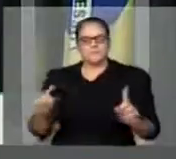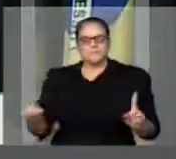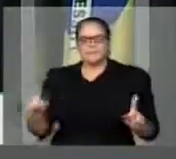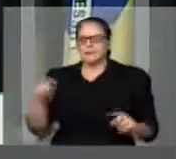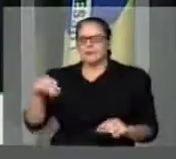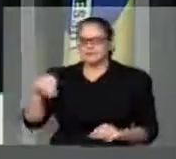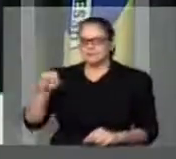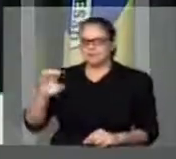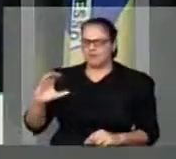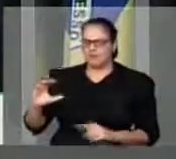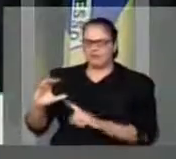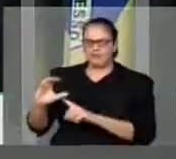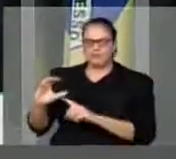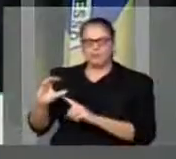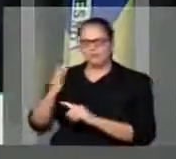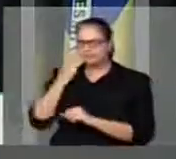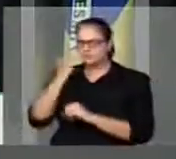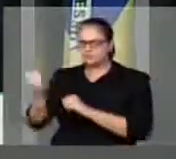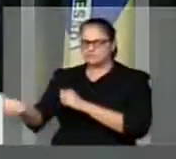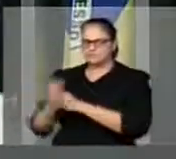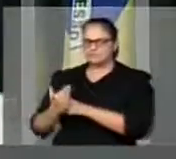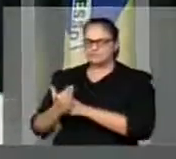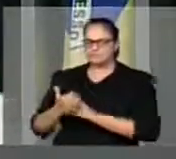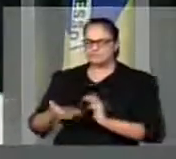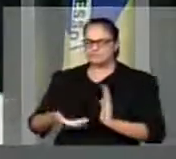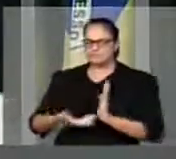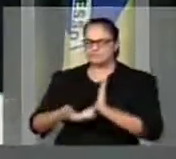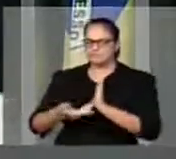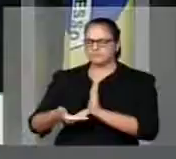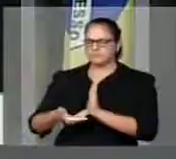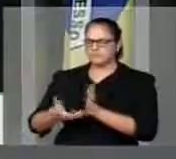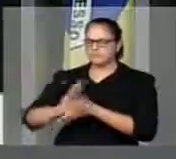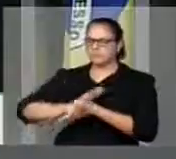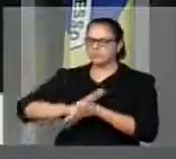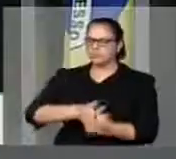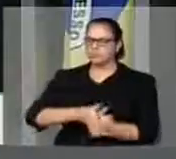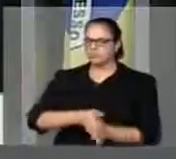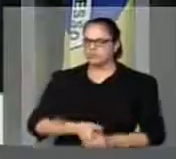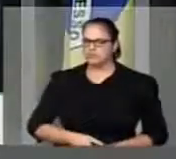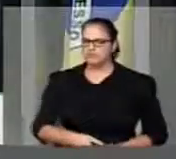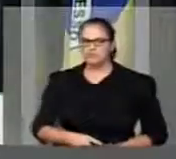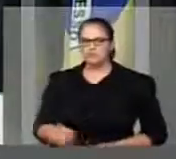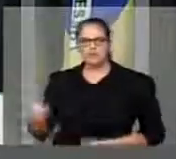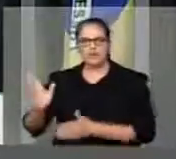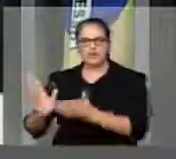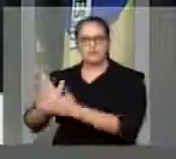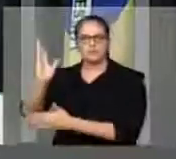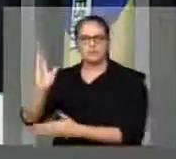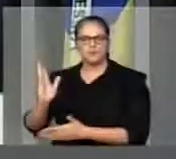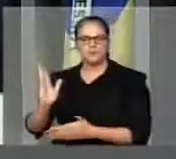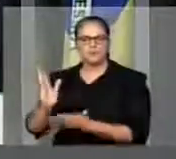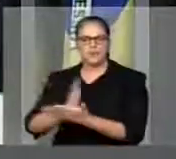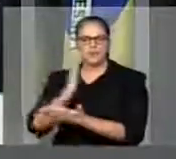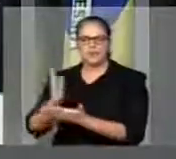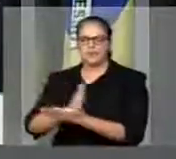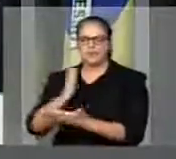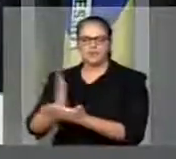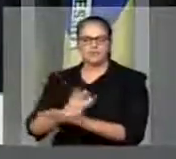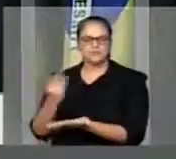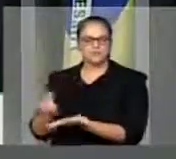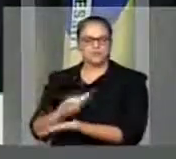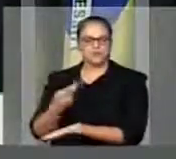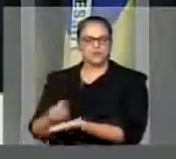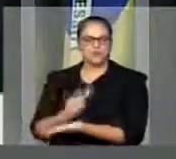resolveu passar por cima desta casa e aí então aprovar livros